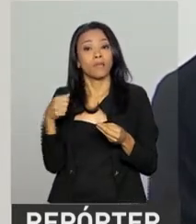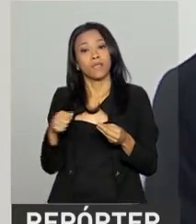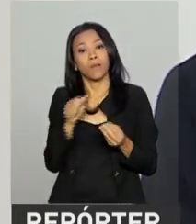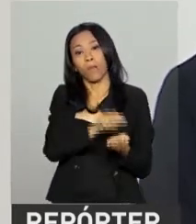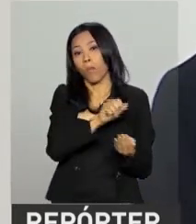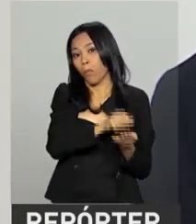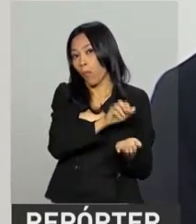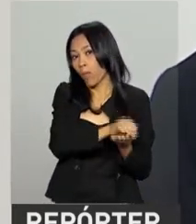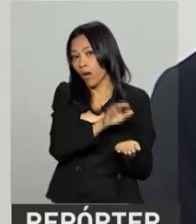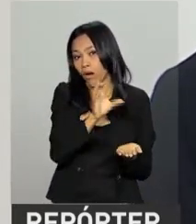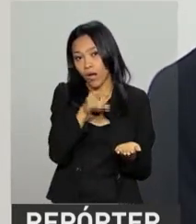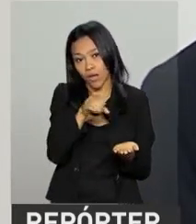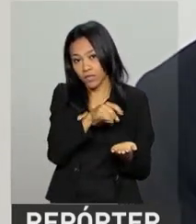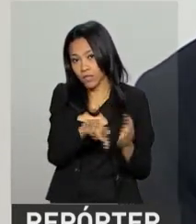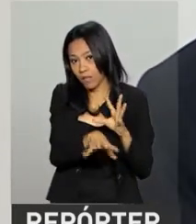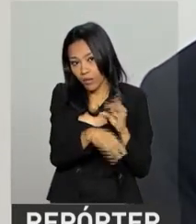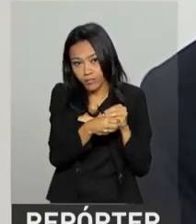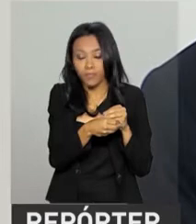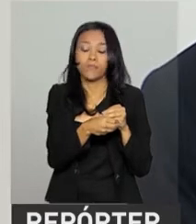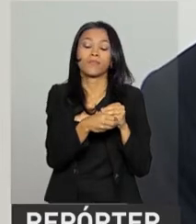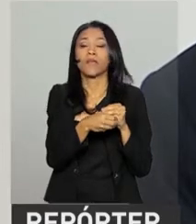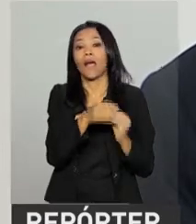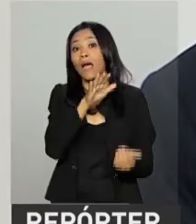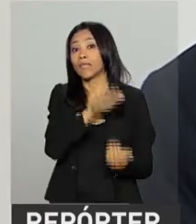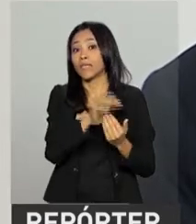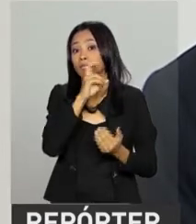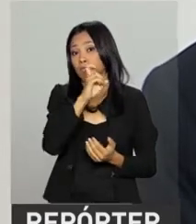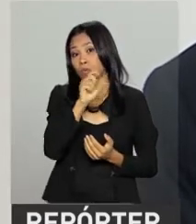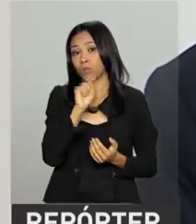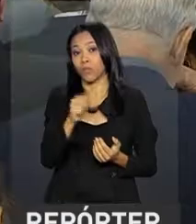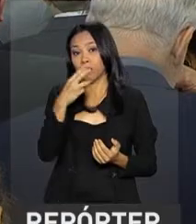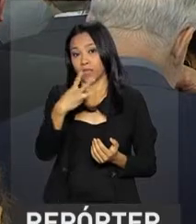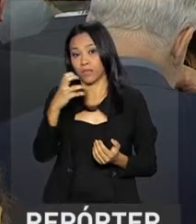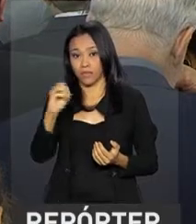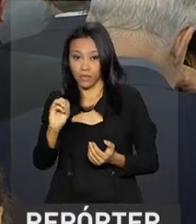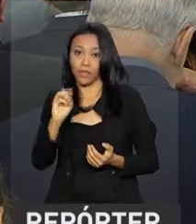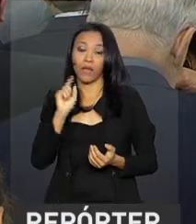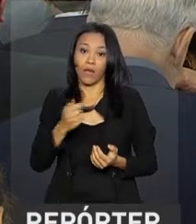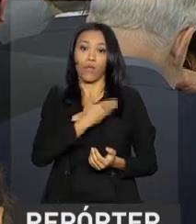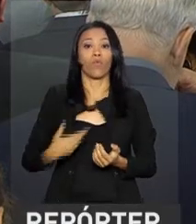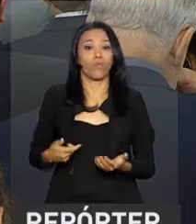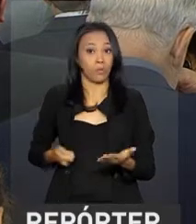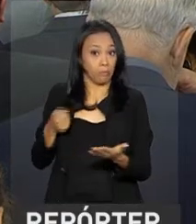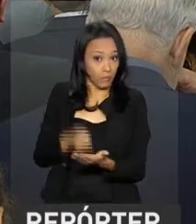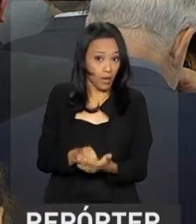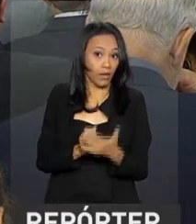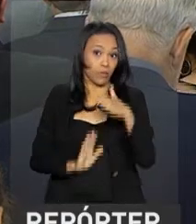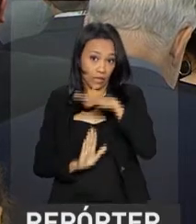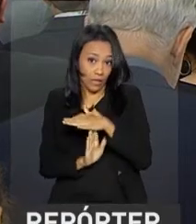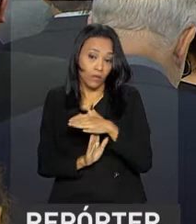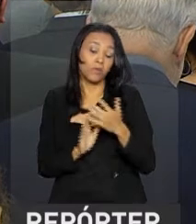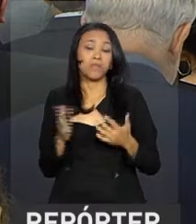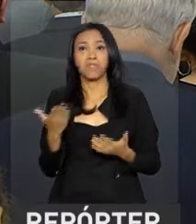poupança de previdência complementar em que as até 5330 ele recebe pelo estatuto e além disso talvez ele